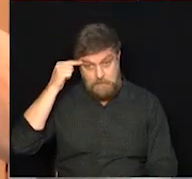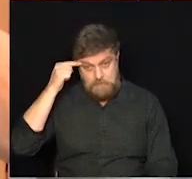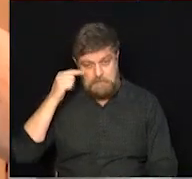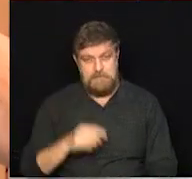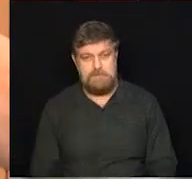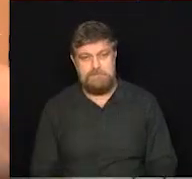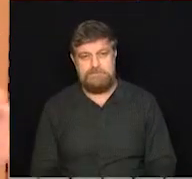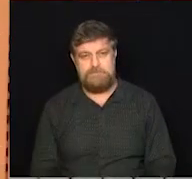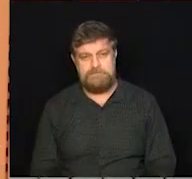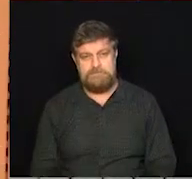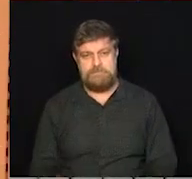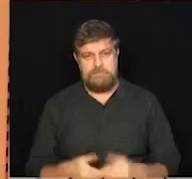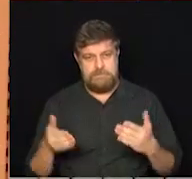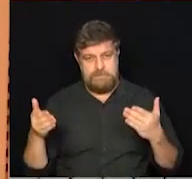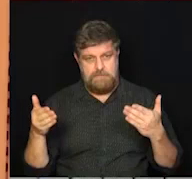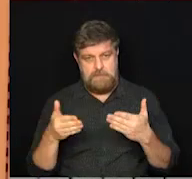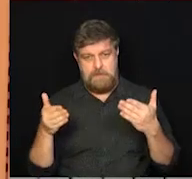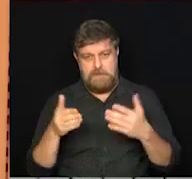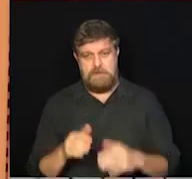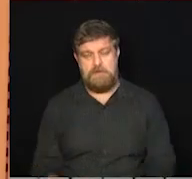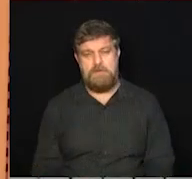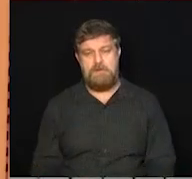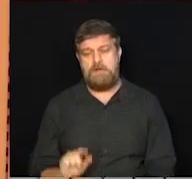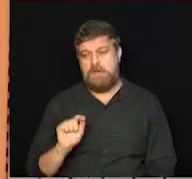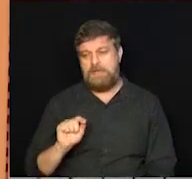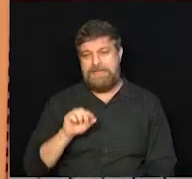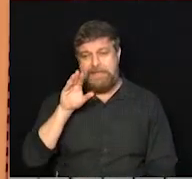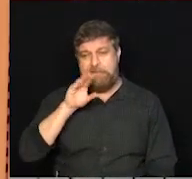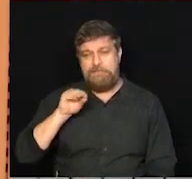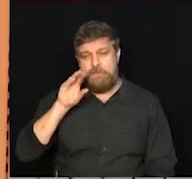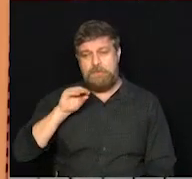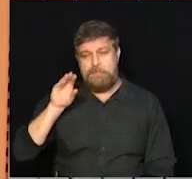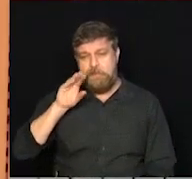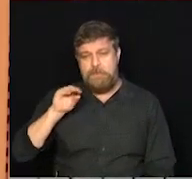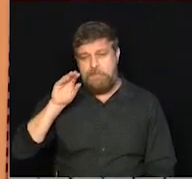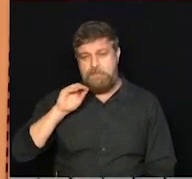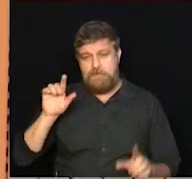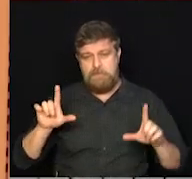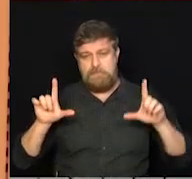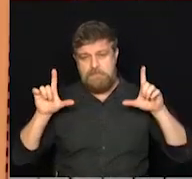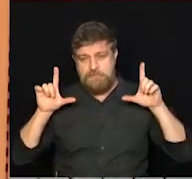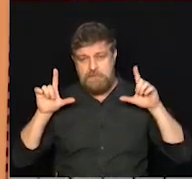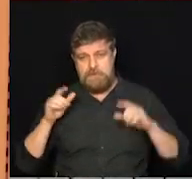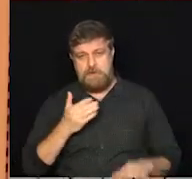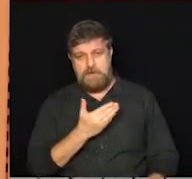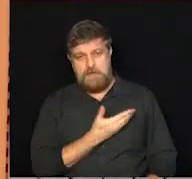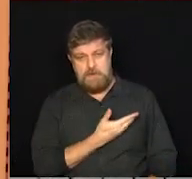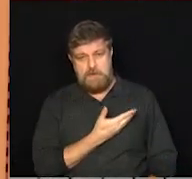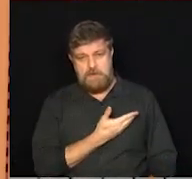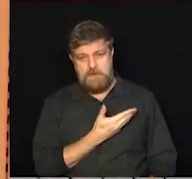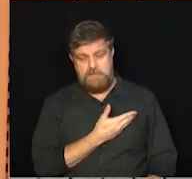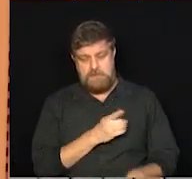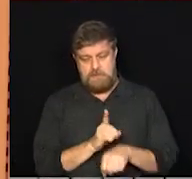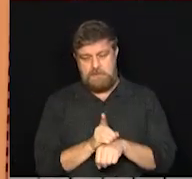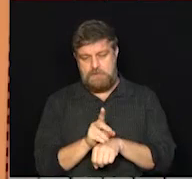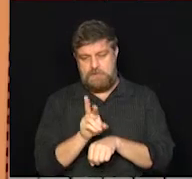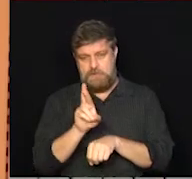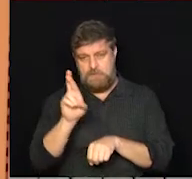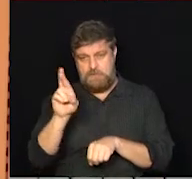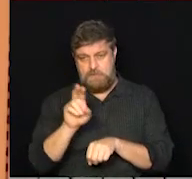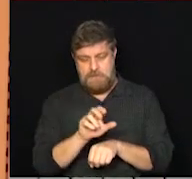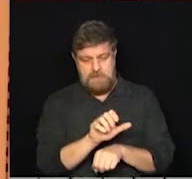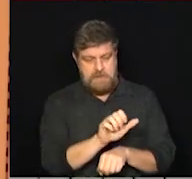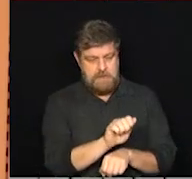é passo aqui sem mais delongas a nossa amiga da Dra Alessandra